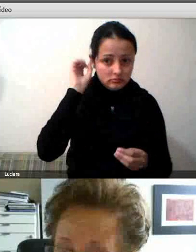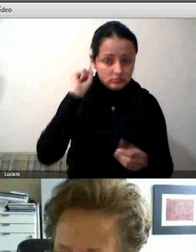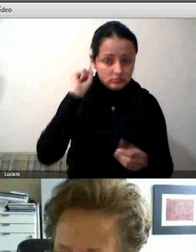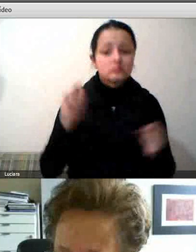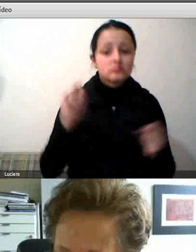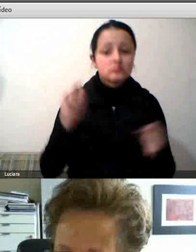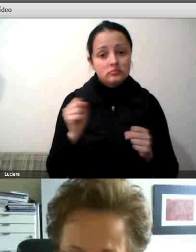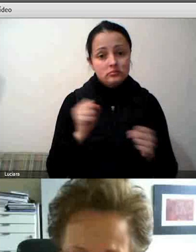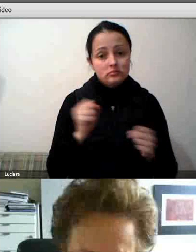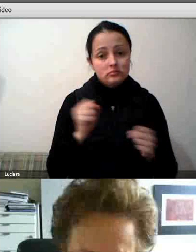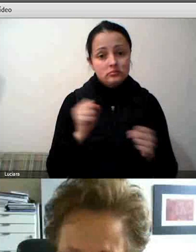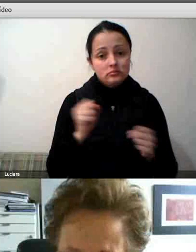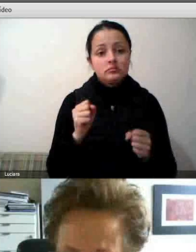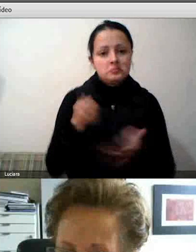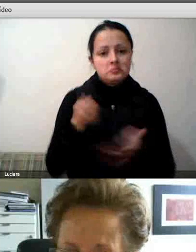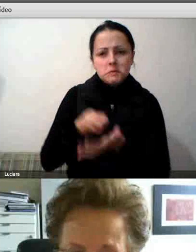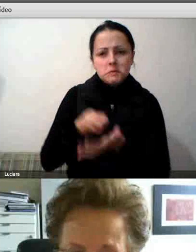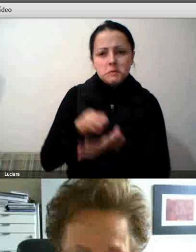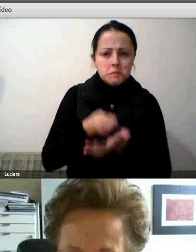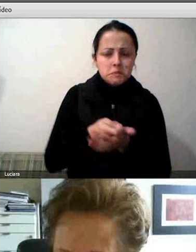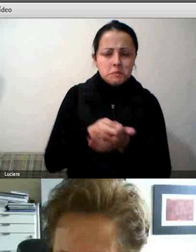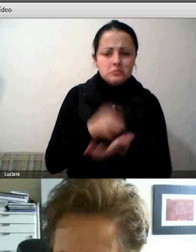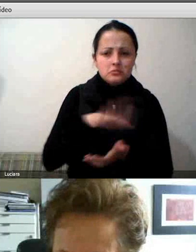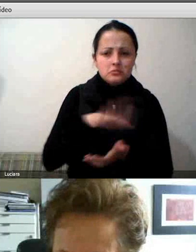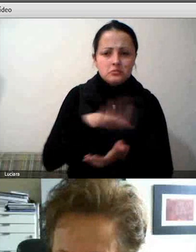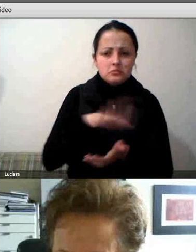cérebro funciona associando audição, visão.